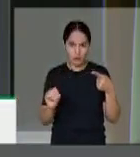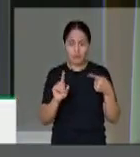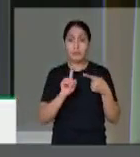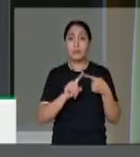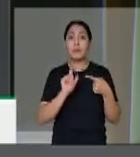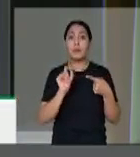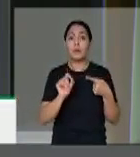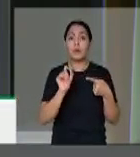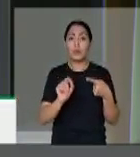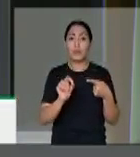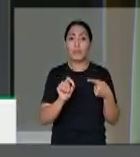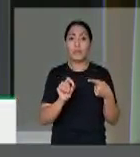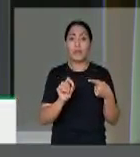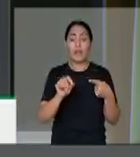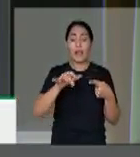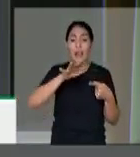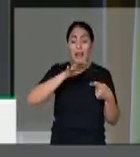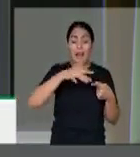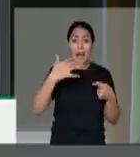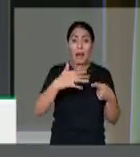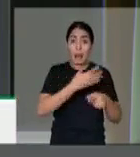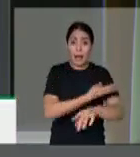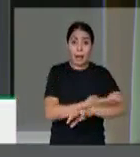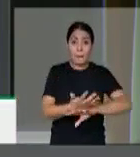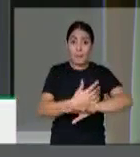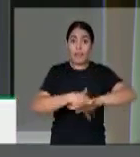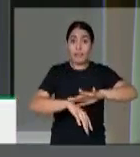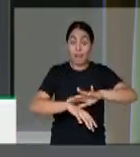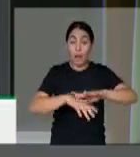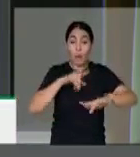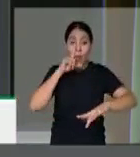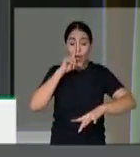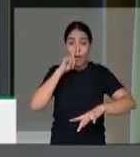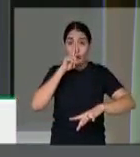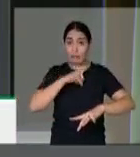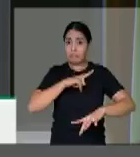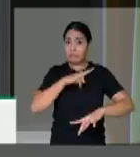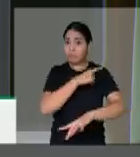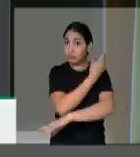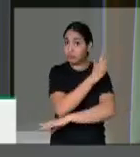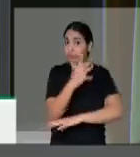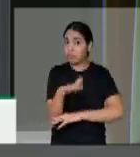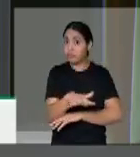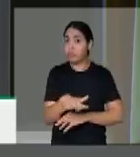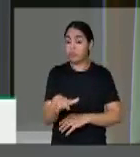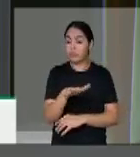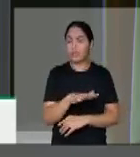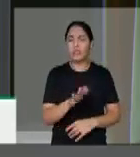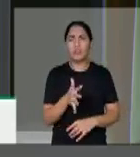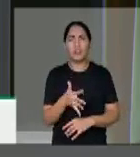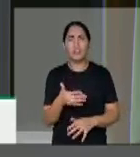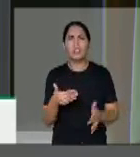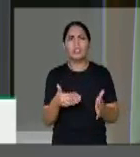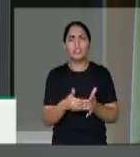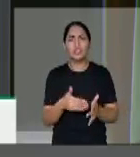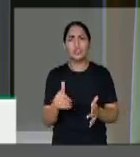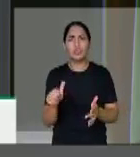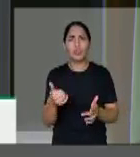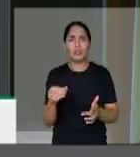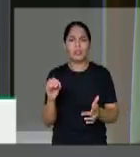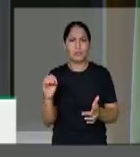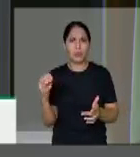potência ambiental em risco. Entre 2004 e 2012, o Brasil reduziu drasticamente o desmatamento